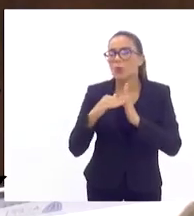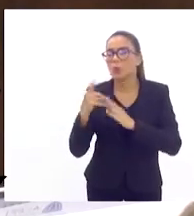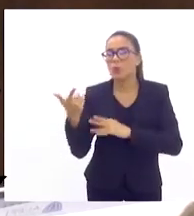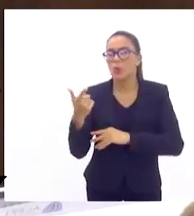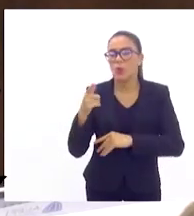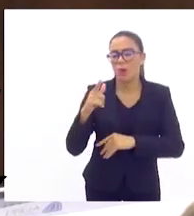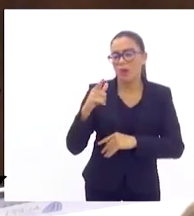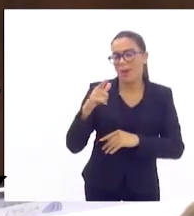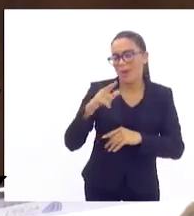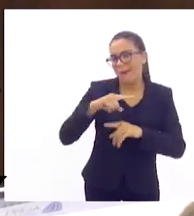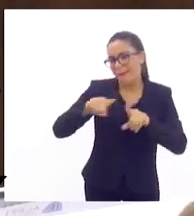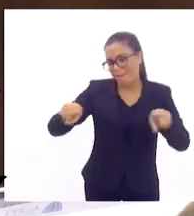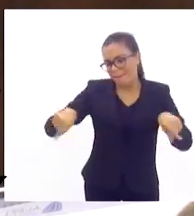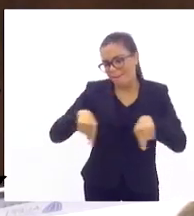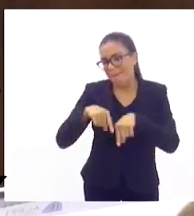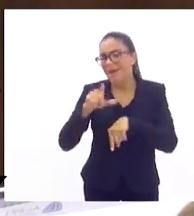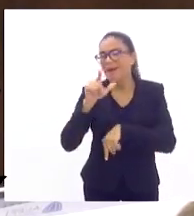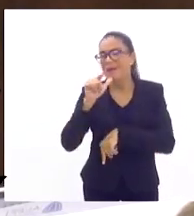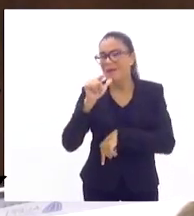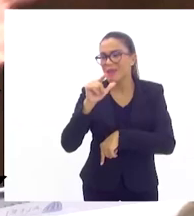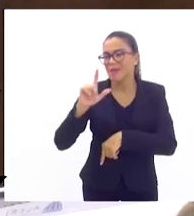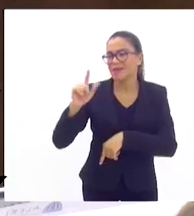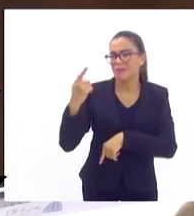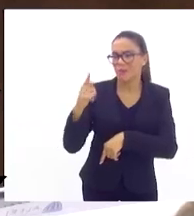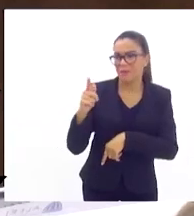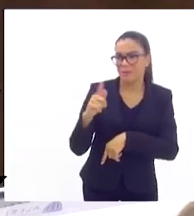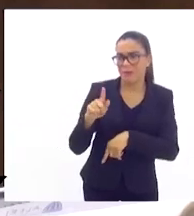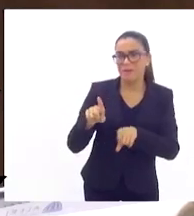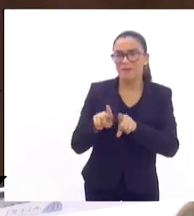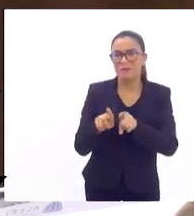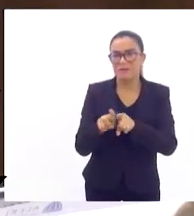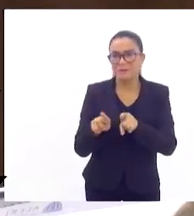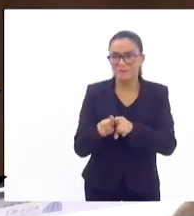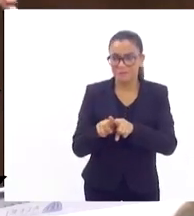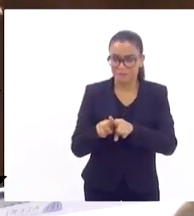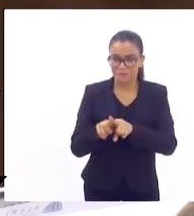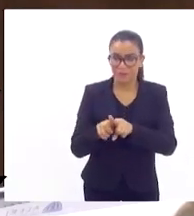Guanabara e as praias oceânicas do Rio de Janeiro.